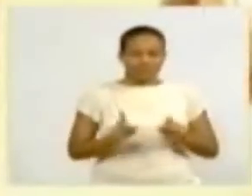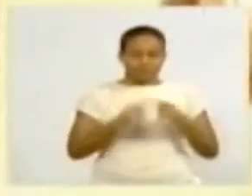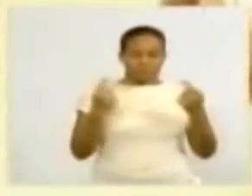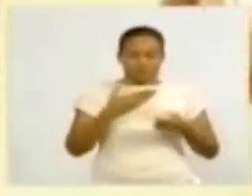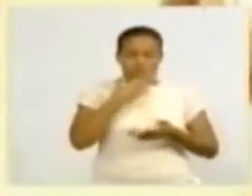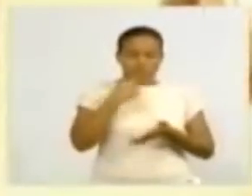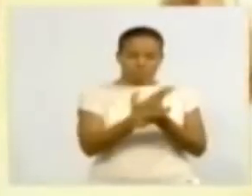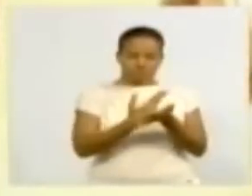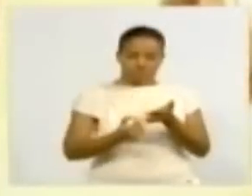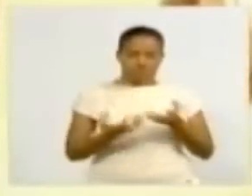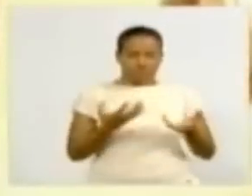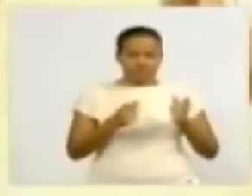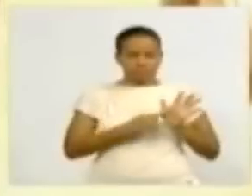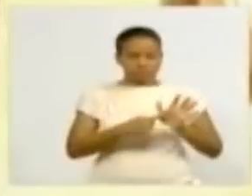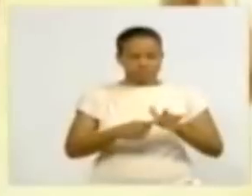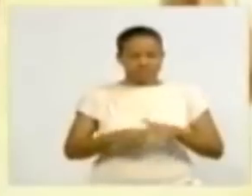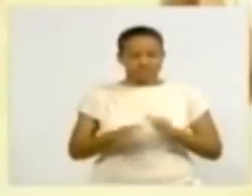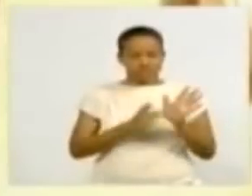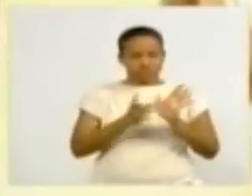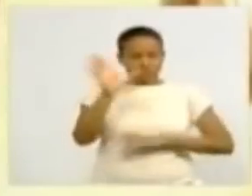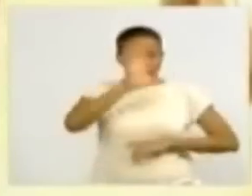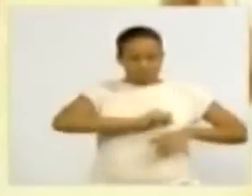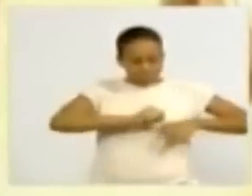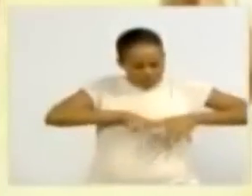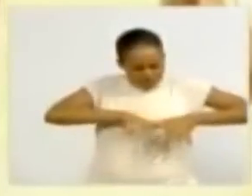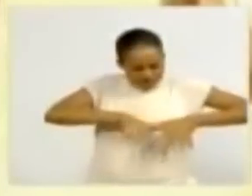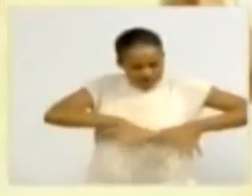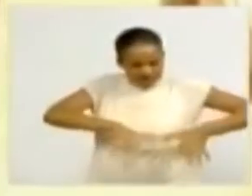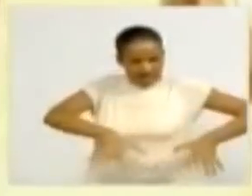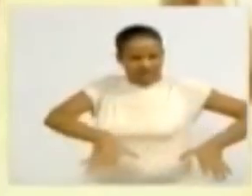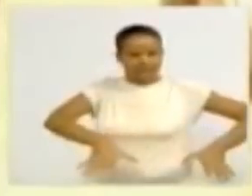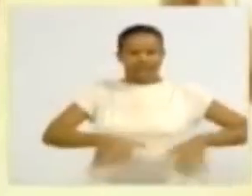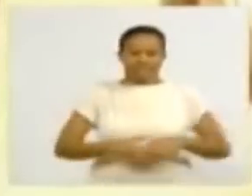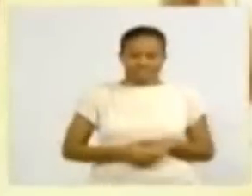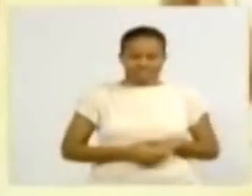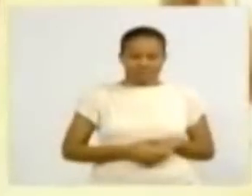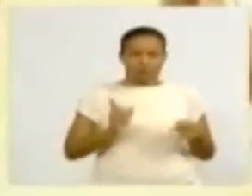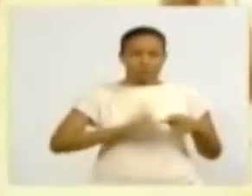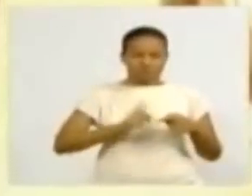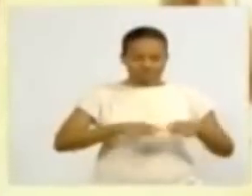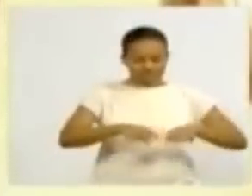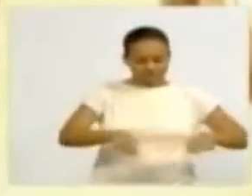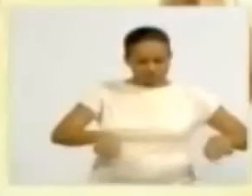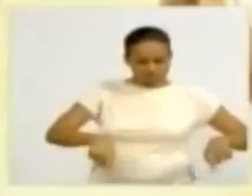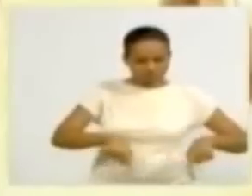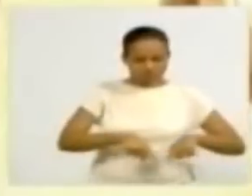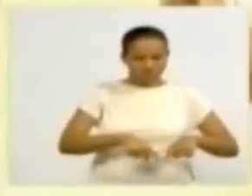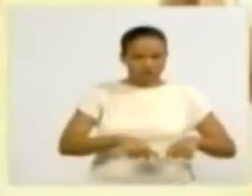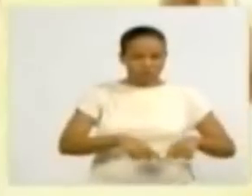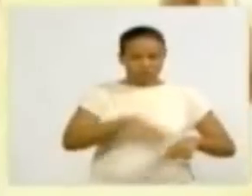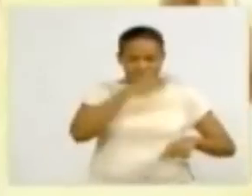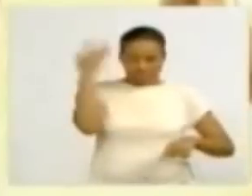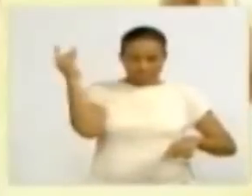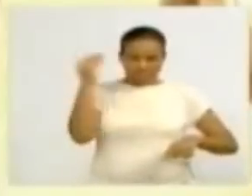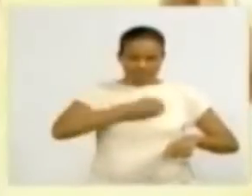Quis mostrar a grandeza atingindo o chão. É assim. Porque é aqui no chão que mora